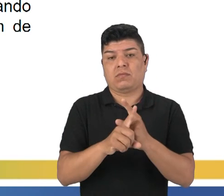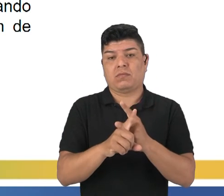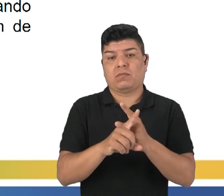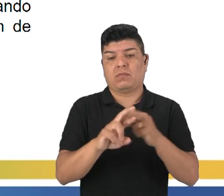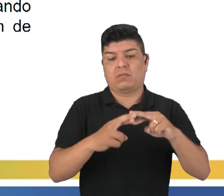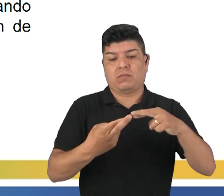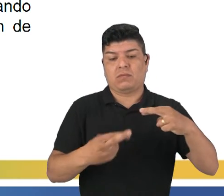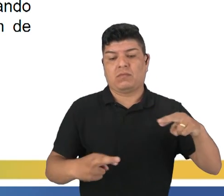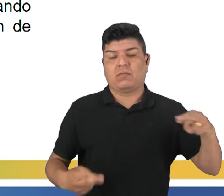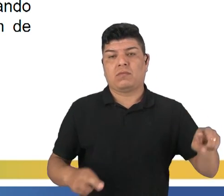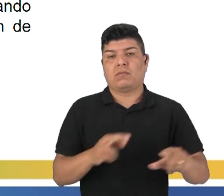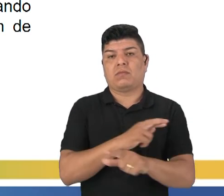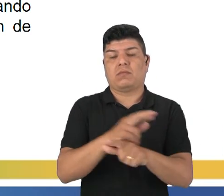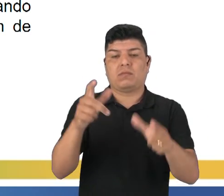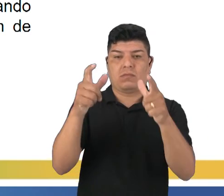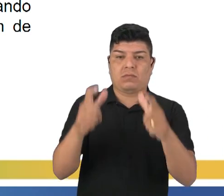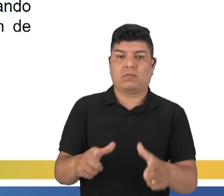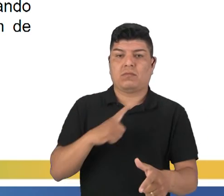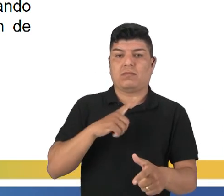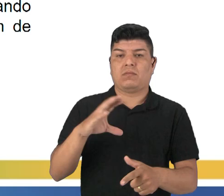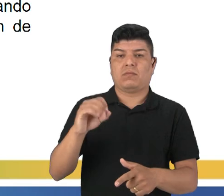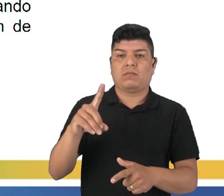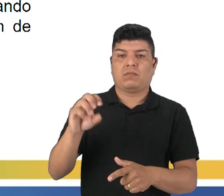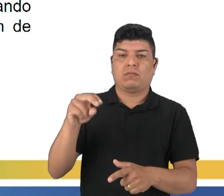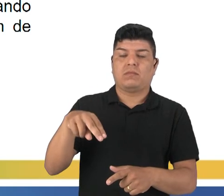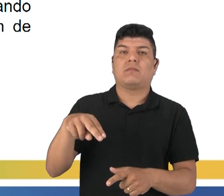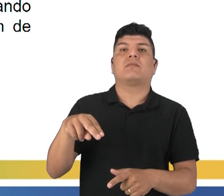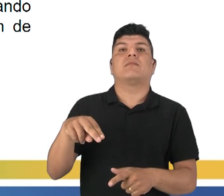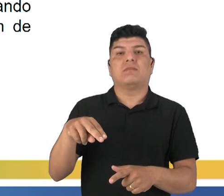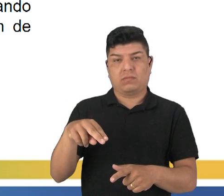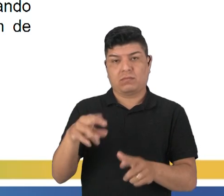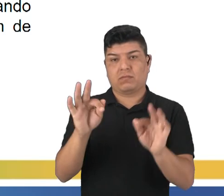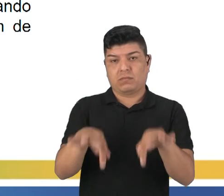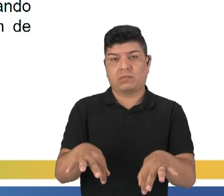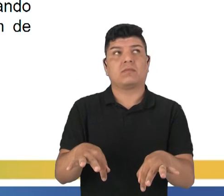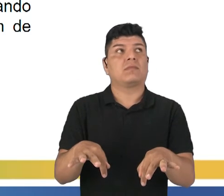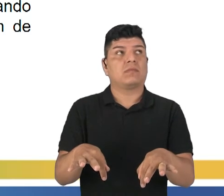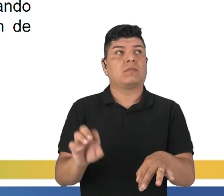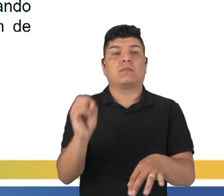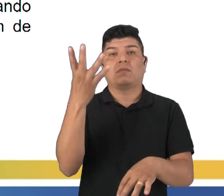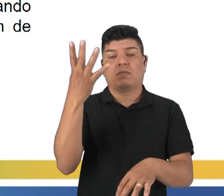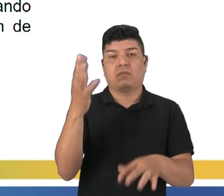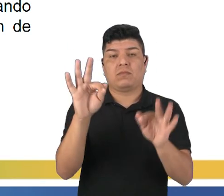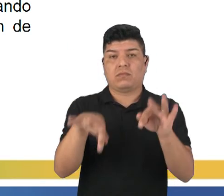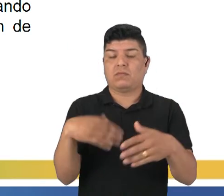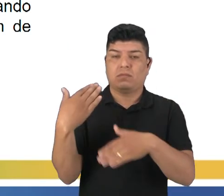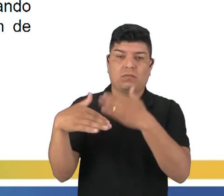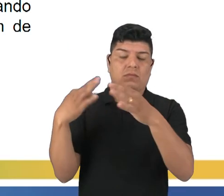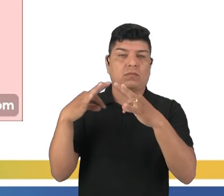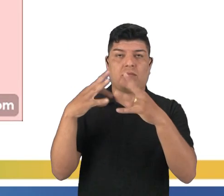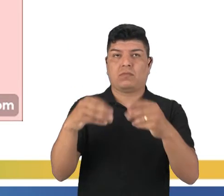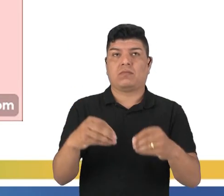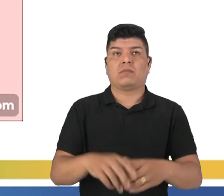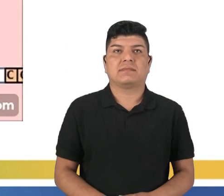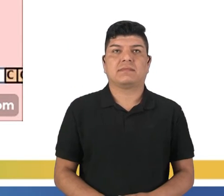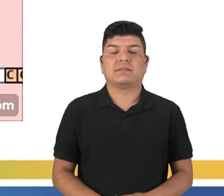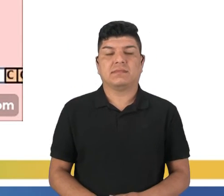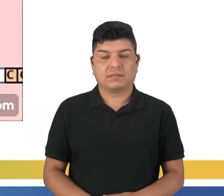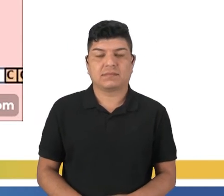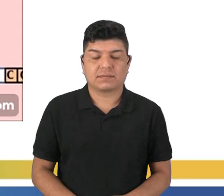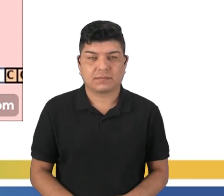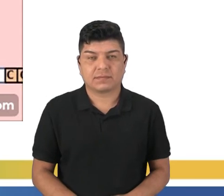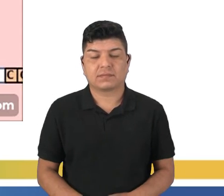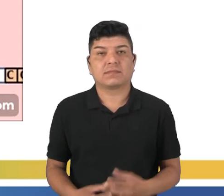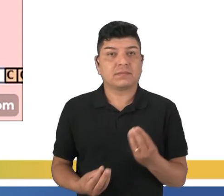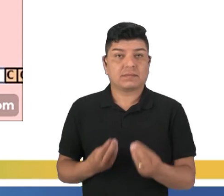RNA mensageiro, onde há o códon de parada, ou seja, o códon terminal, ocorre o fim do processo. Então, vamos